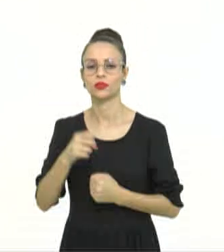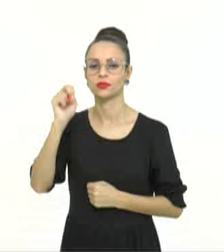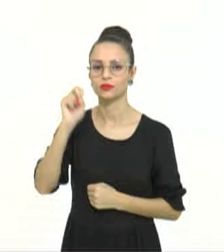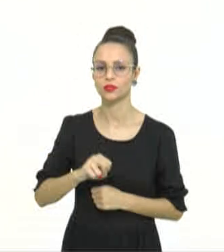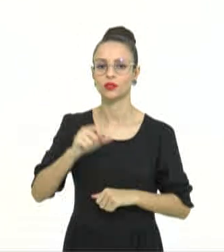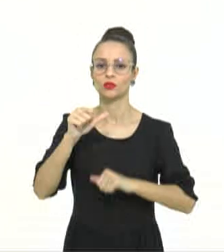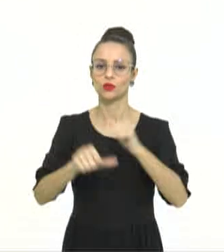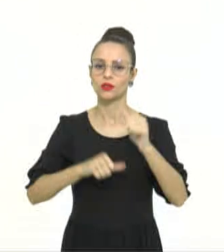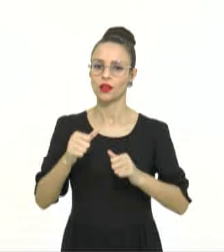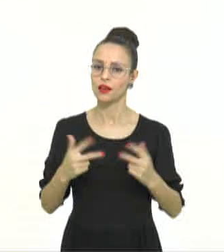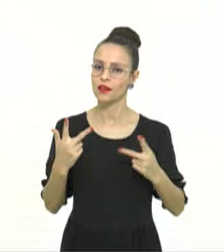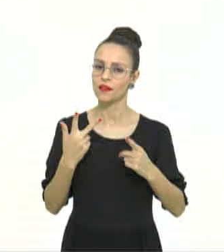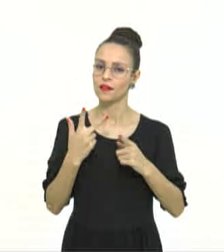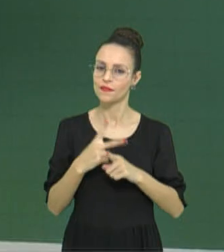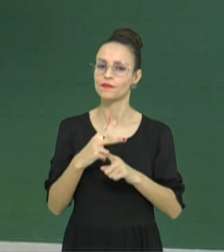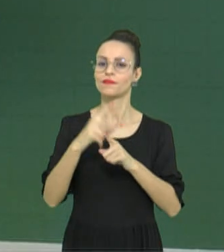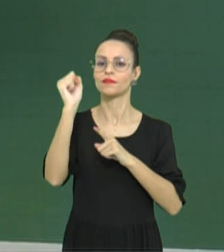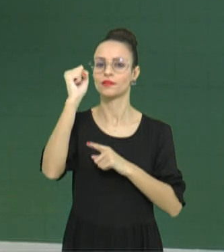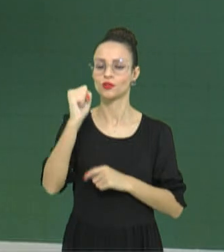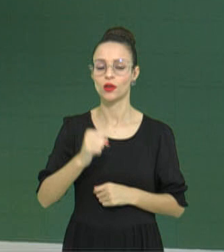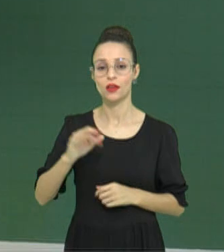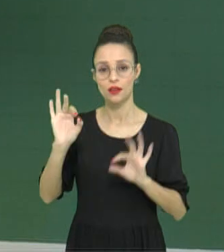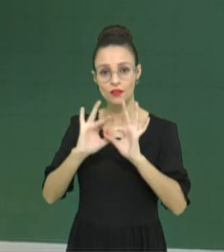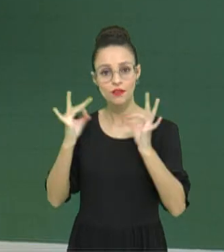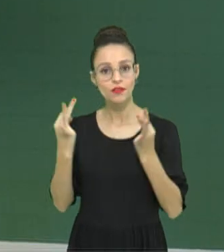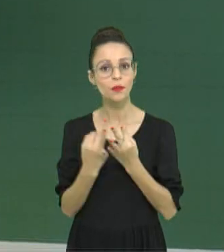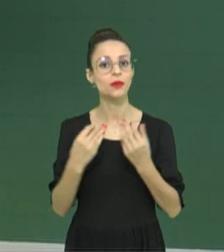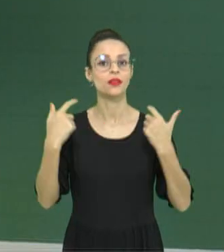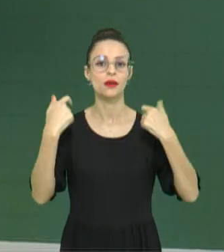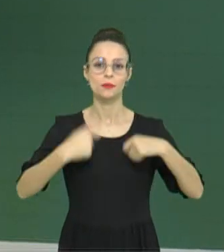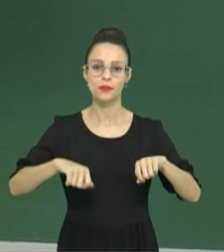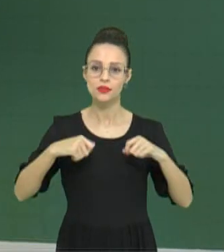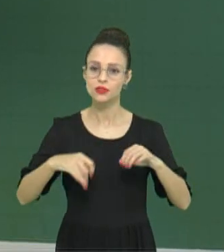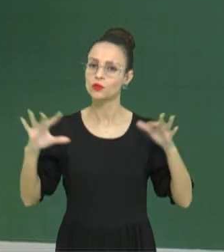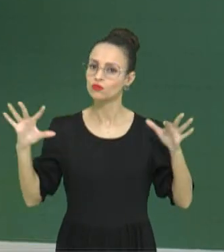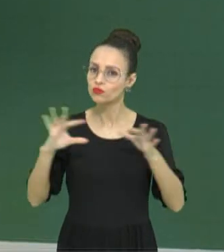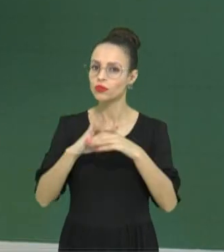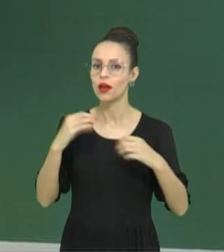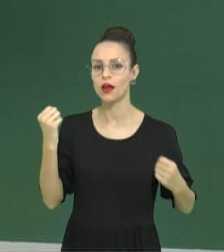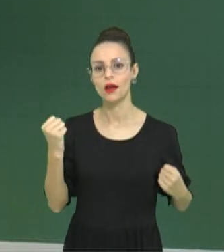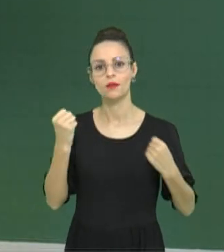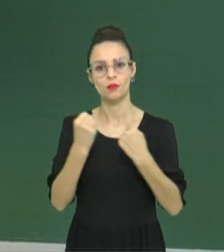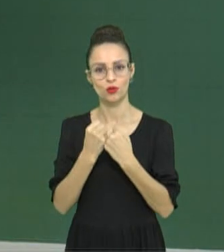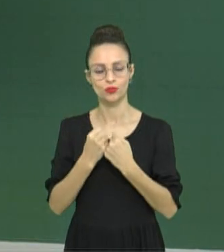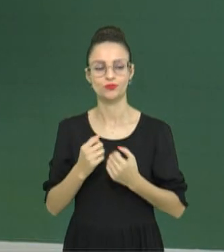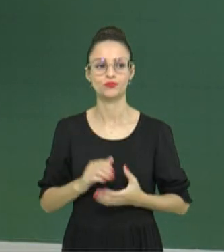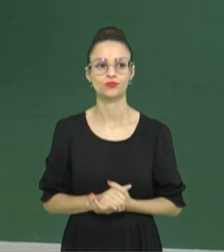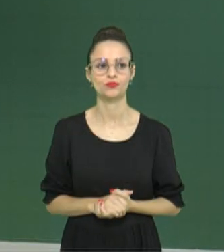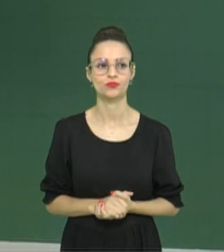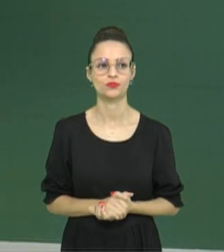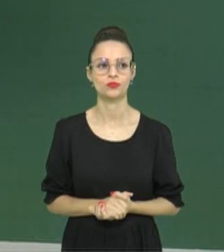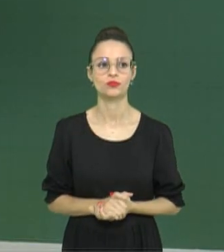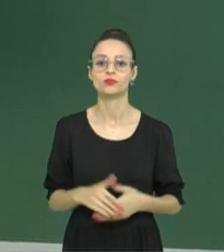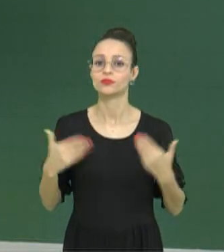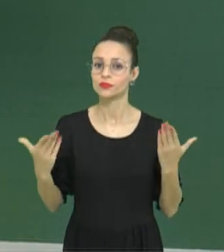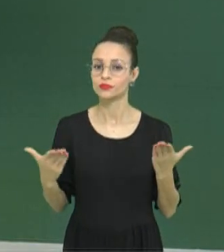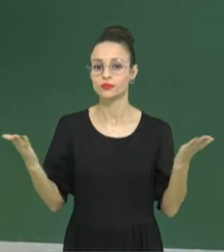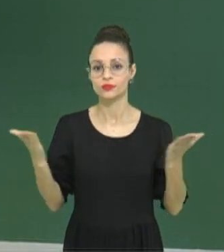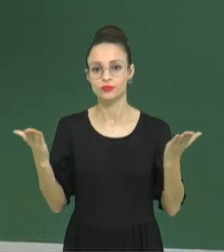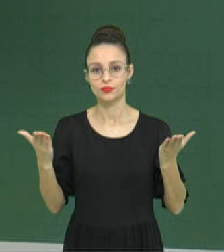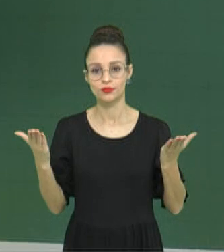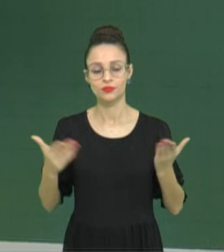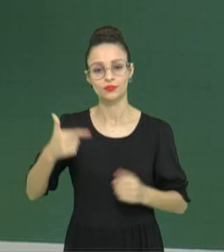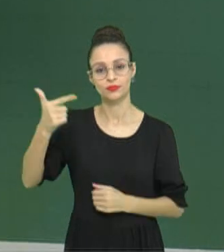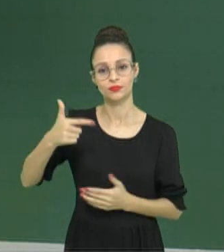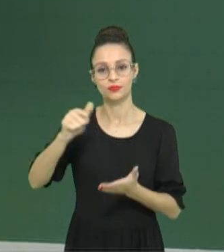tornar uma pessoa vitoriosa. Ou seja, a família ela precisa estar apoiando essa pessoa. Bem, agora a gente vai para a